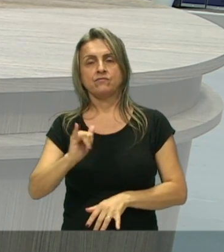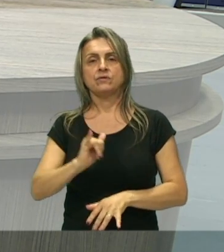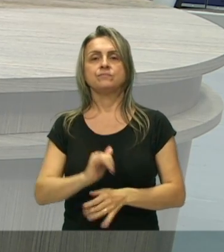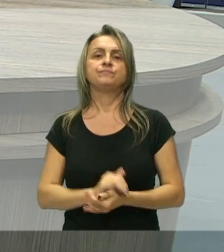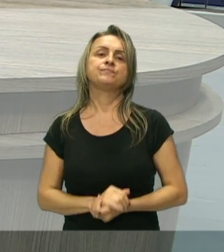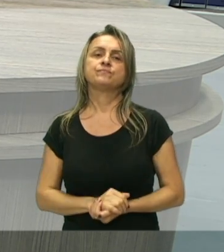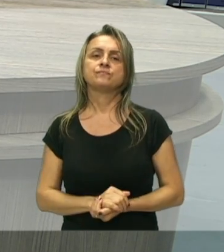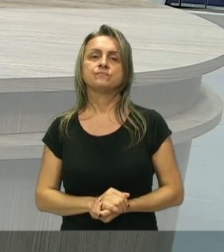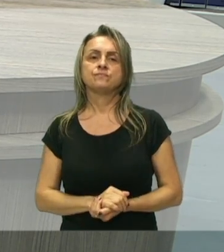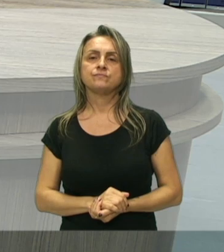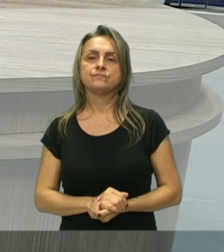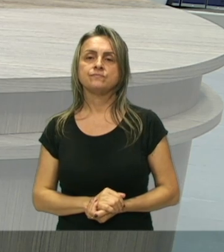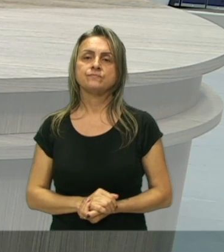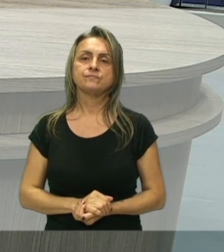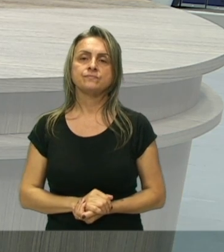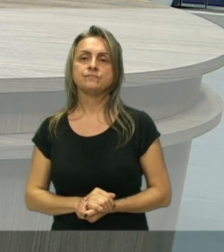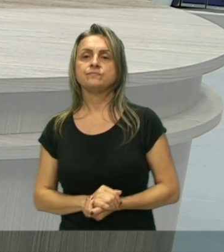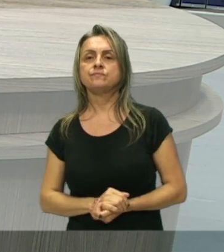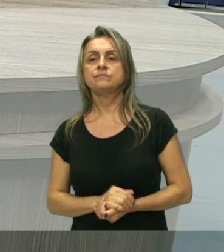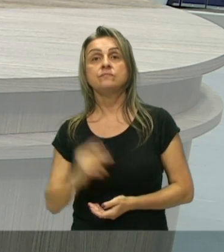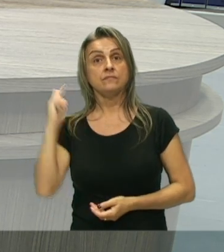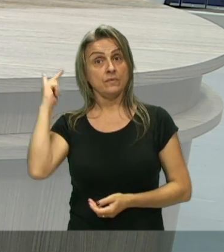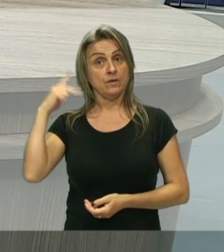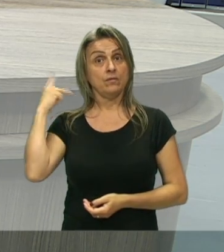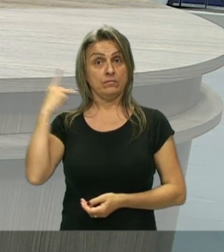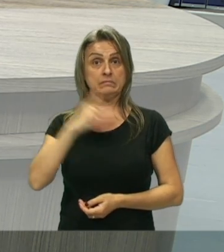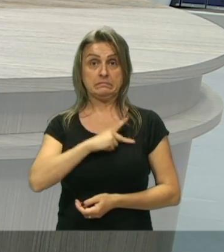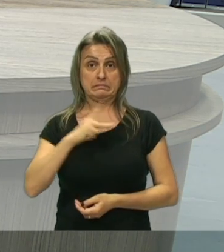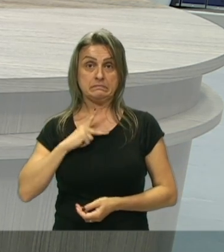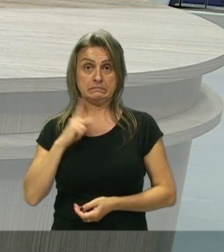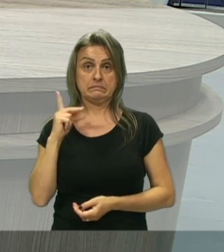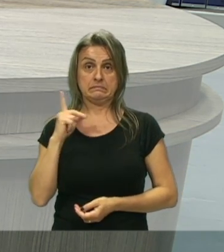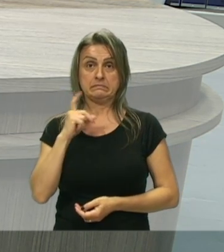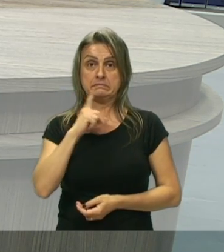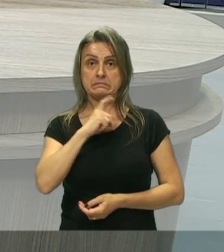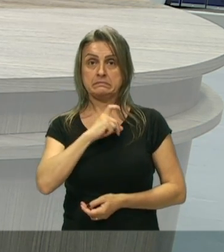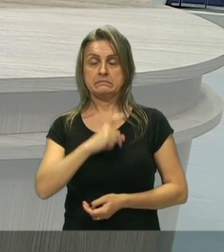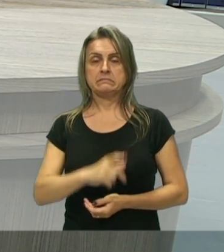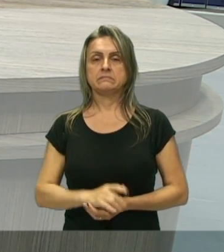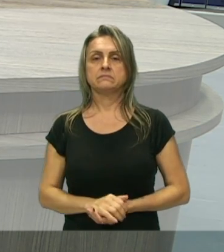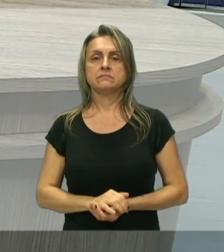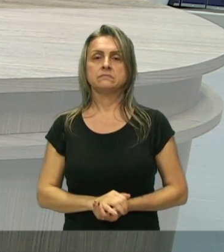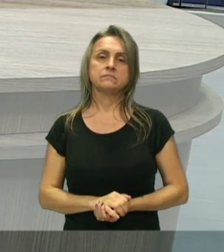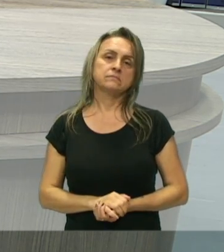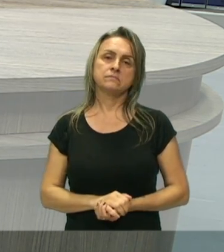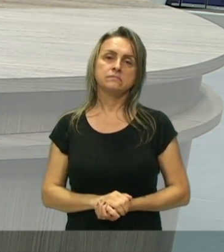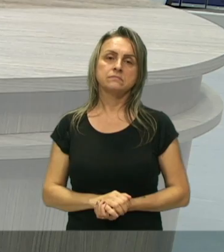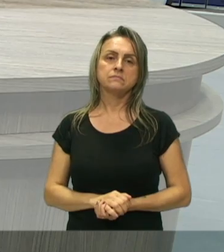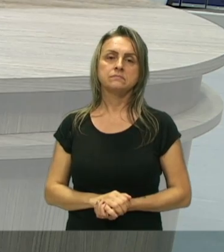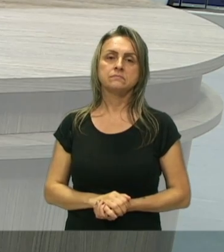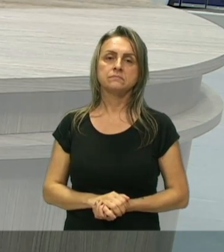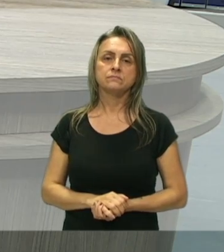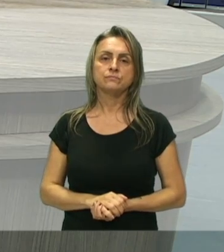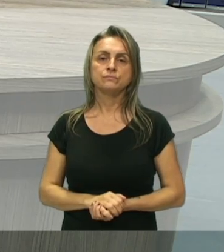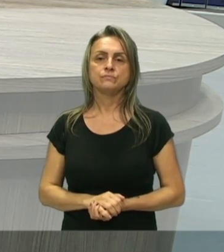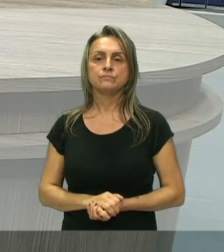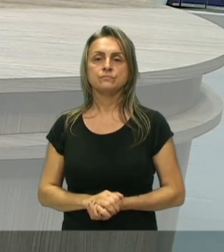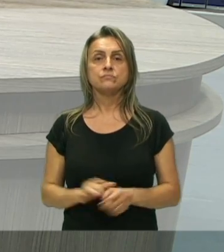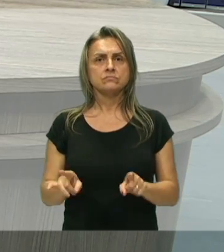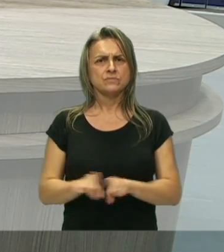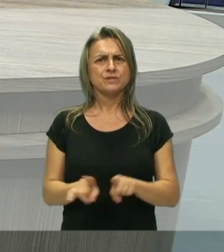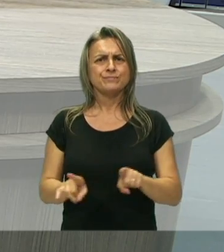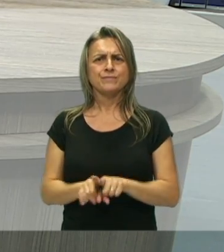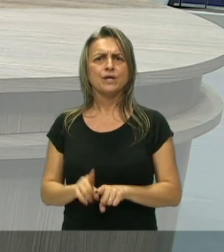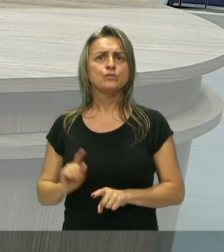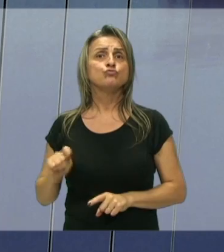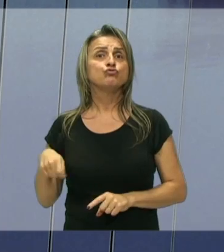Isso. Política pública é complicado. E a questão também do recurso. Hoje o